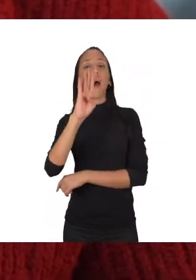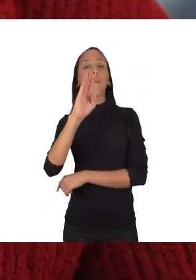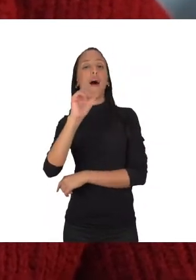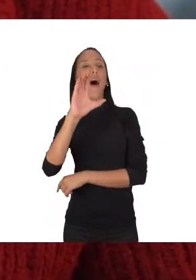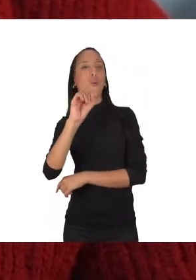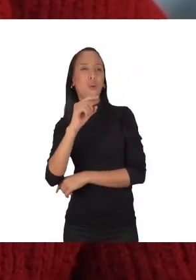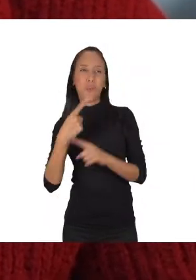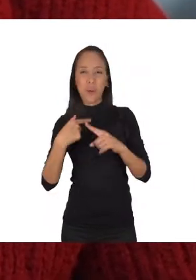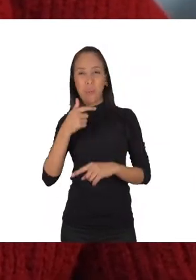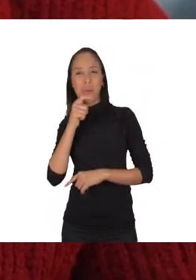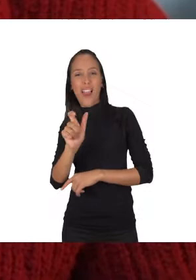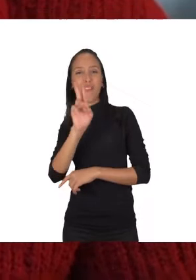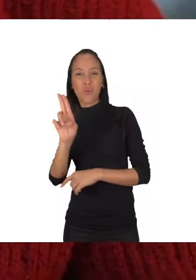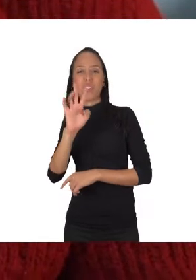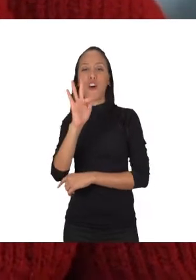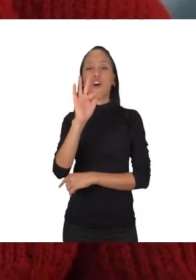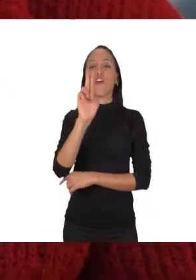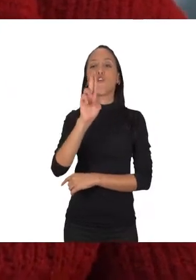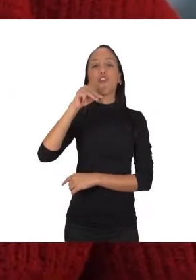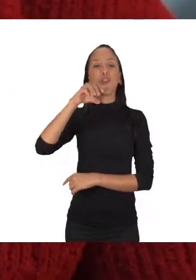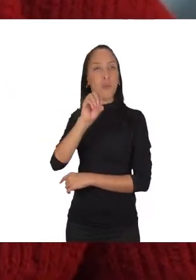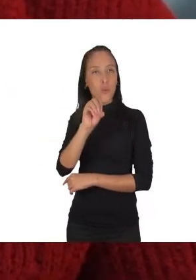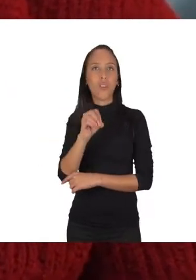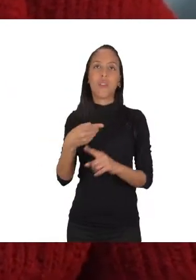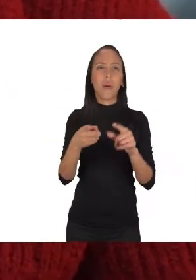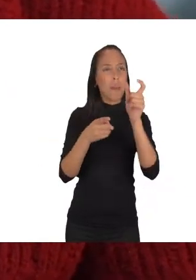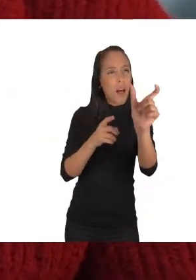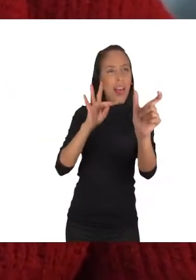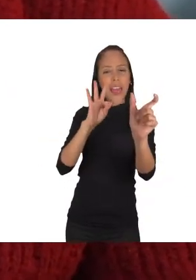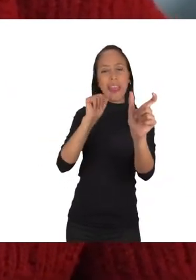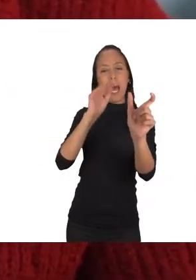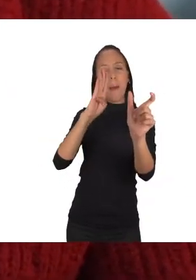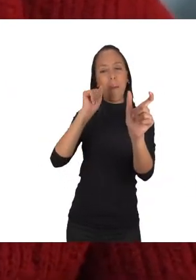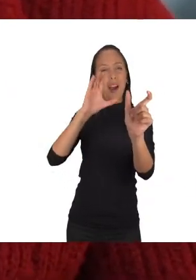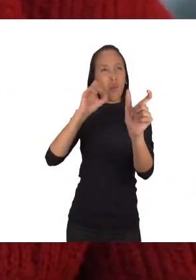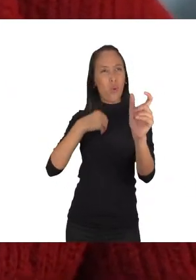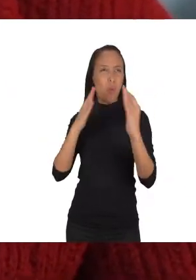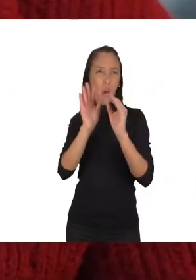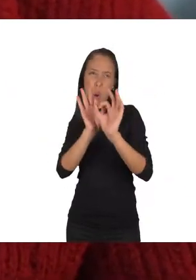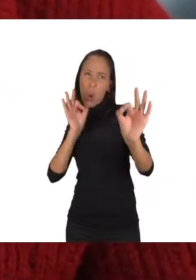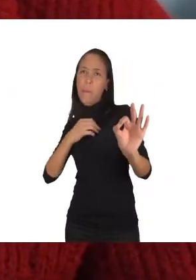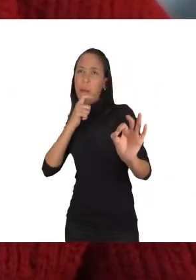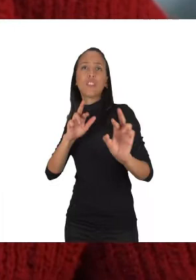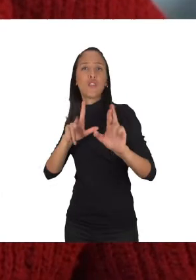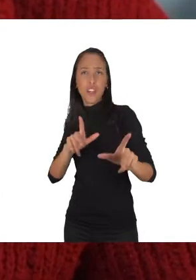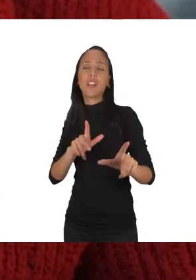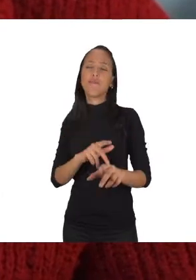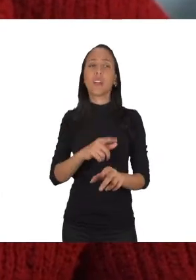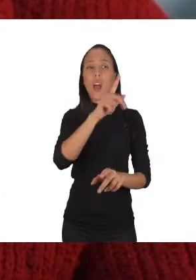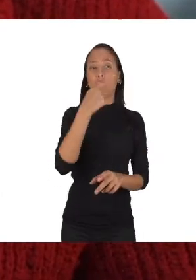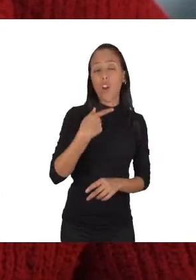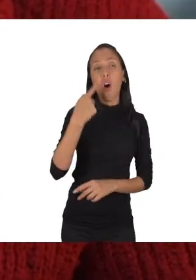A gente tinha uma coisa assim, meio que eu não entendia a palavra dele, tabaco, porque a gente morava no interior e vendia fumo. Eu falei, fumo. Daí ele falou assim, não, você tem que